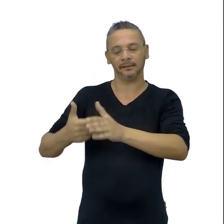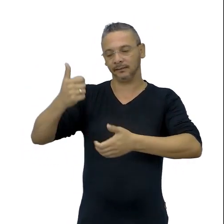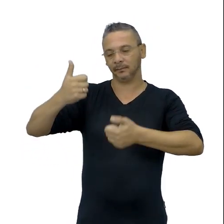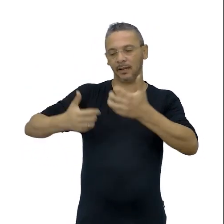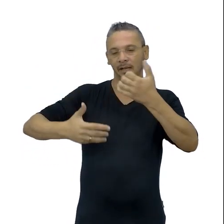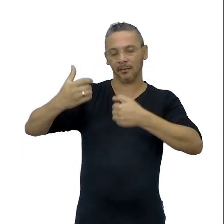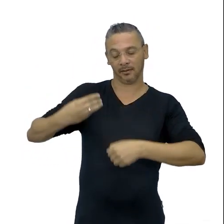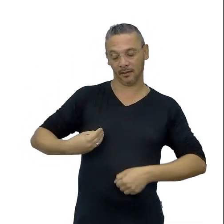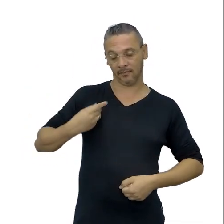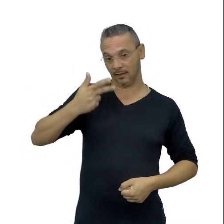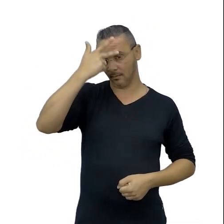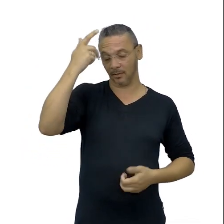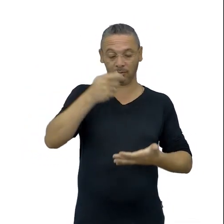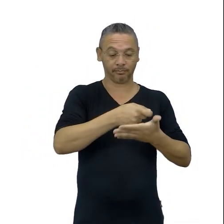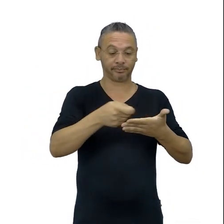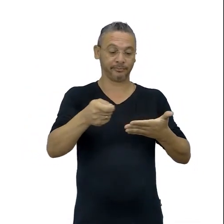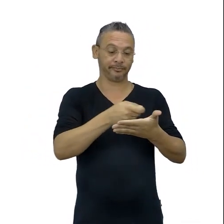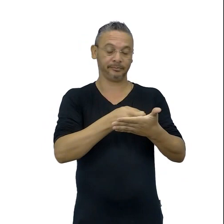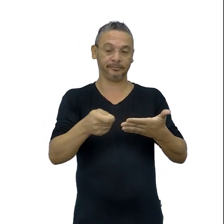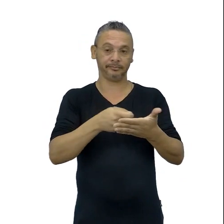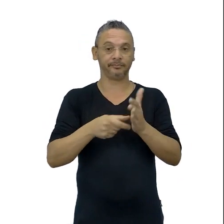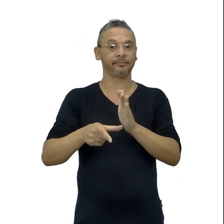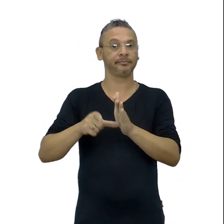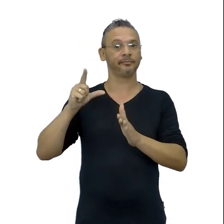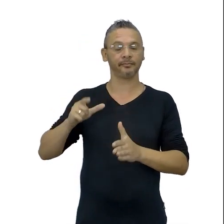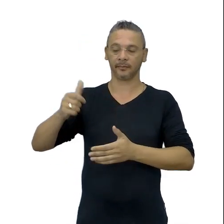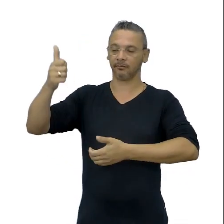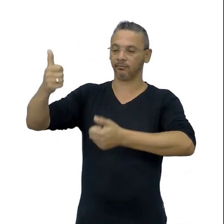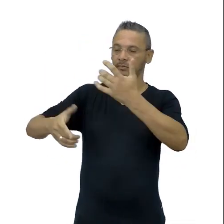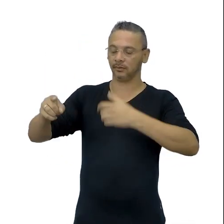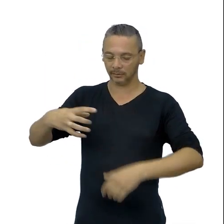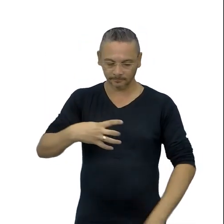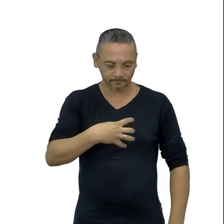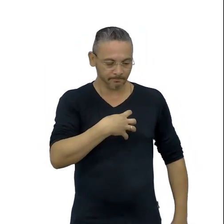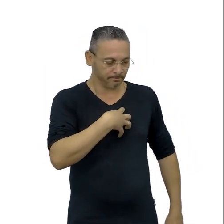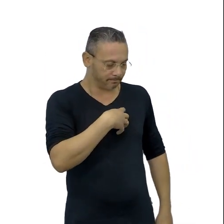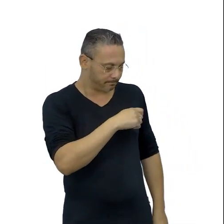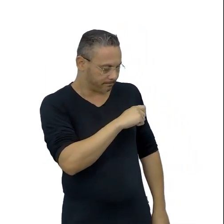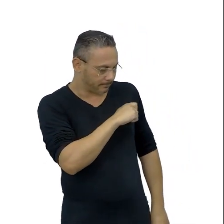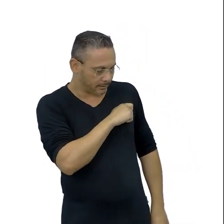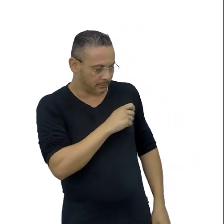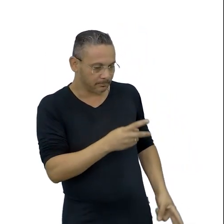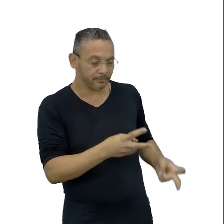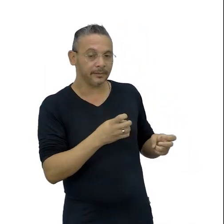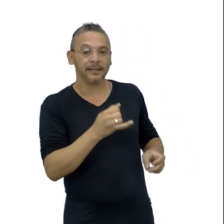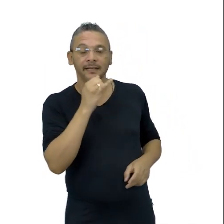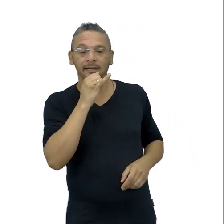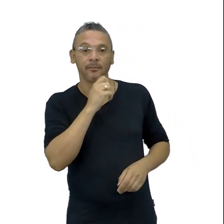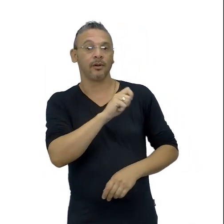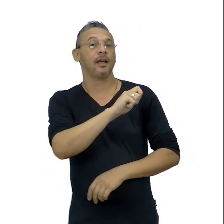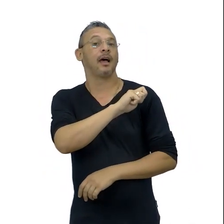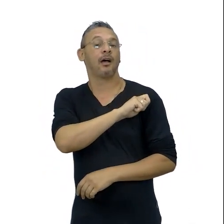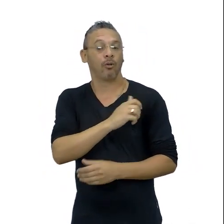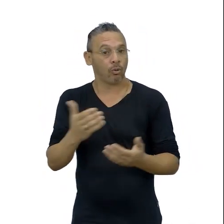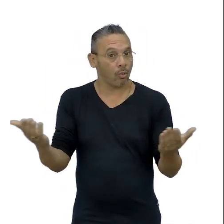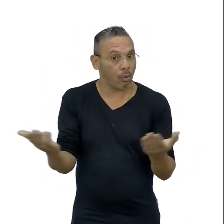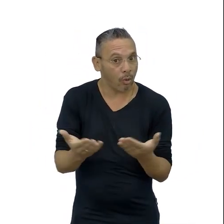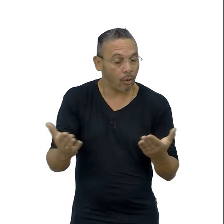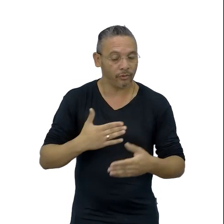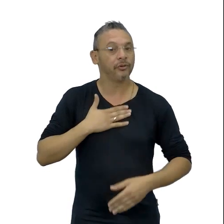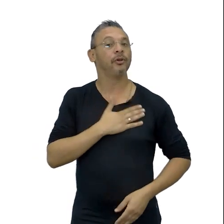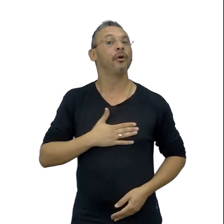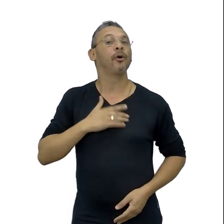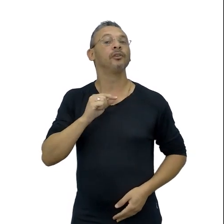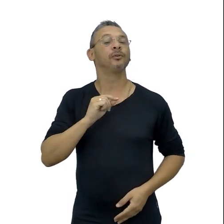vida do autor, por exemplo. Como os nossos alunos são bastante tecnológicos, nós,